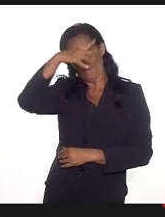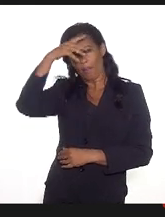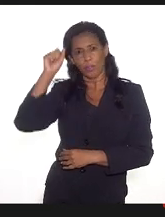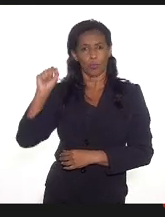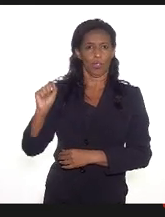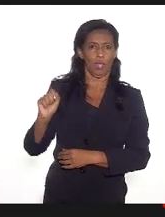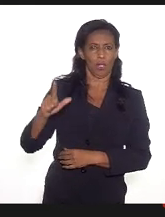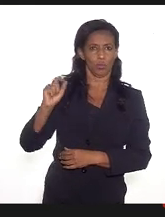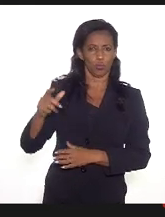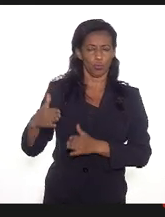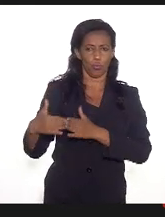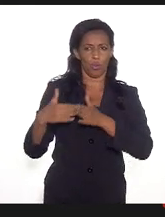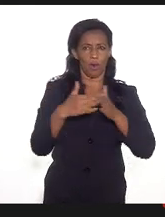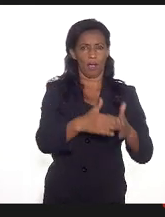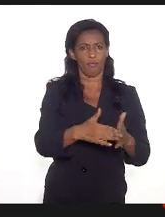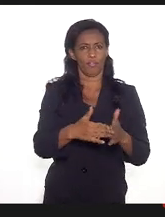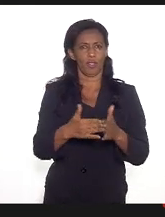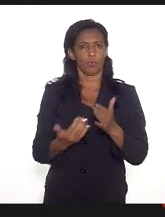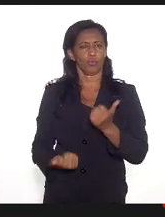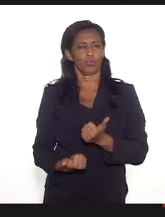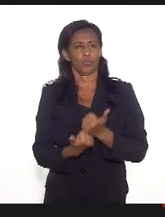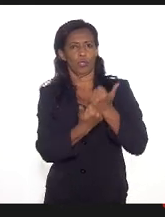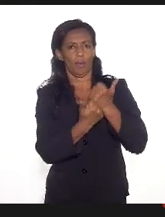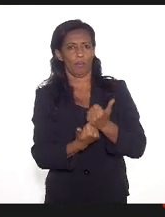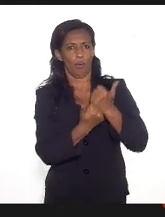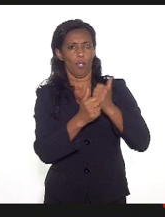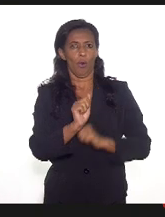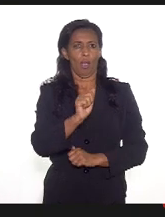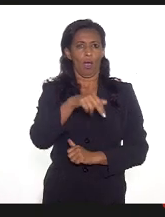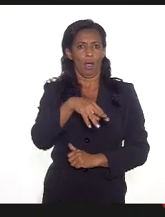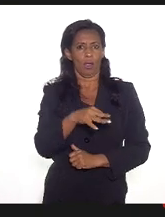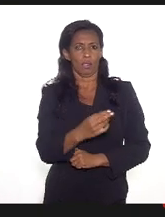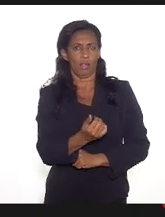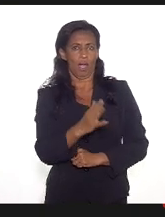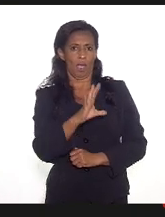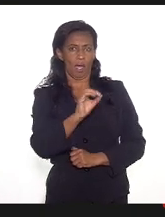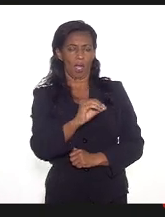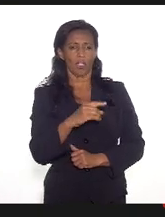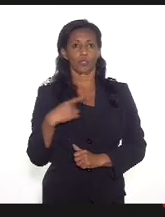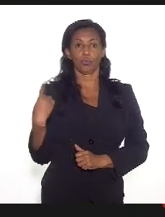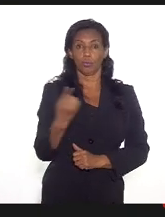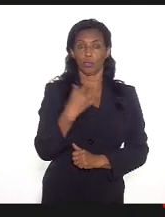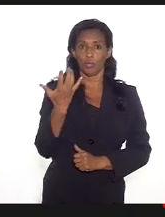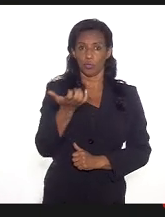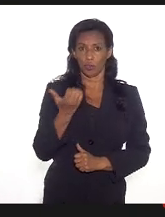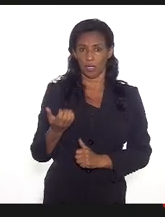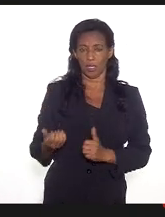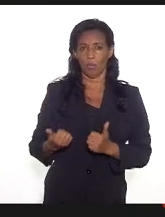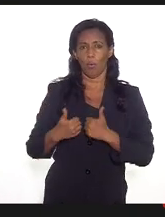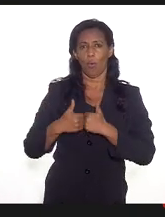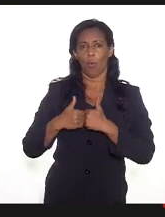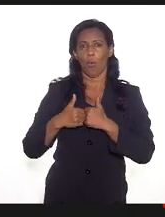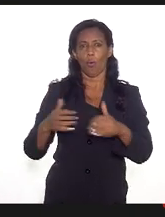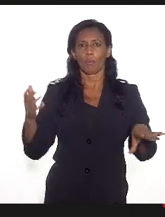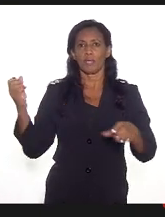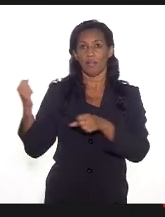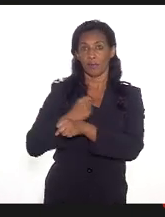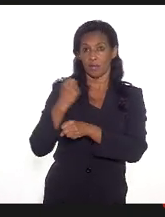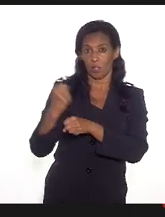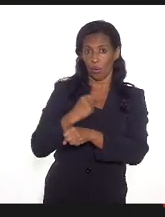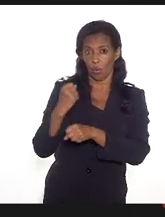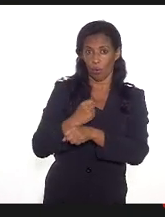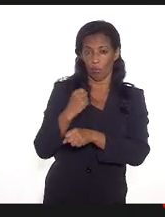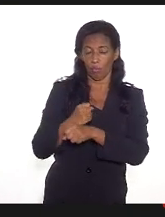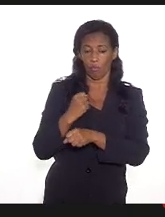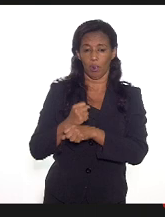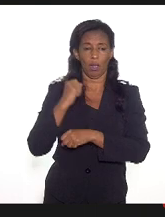apoio logístico antártico, de apoio antártico, que nós pretendemos iniciar a construção desse navio ano que vem. A